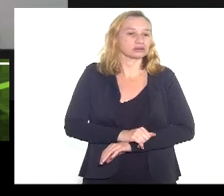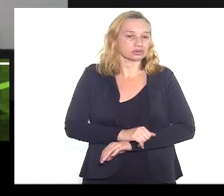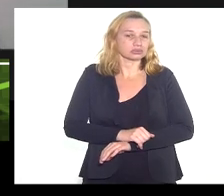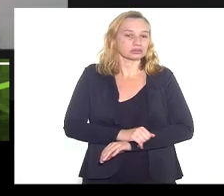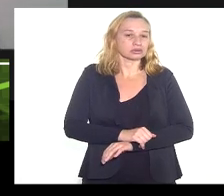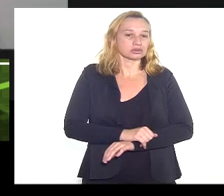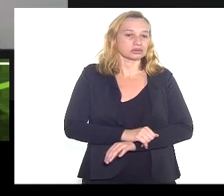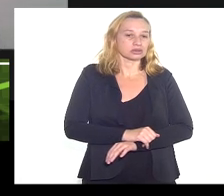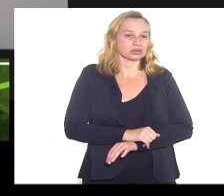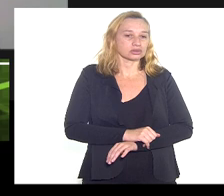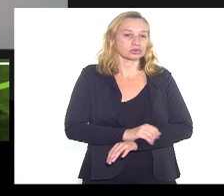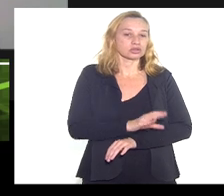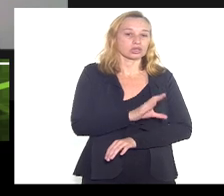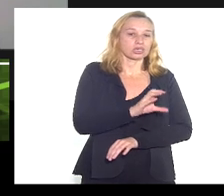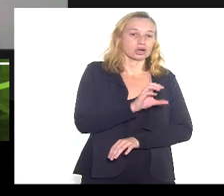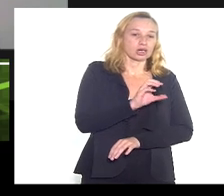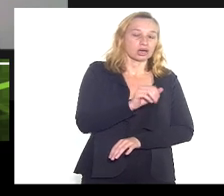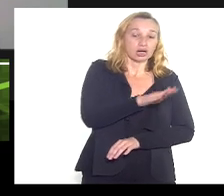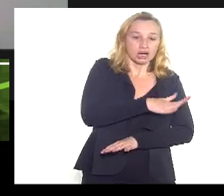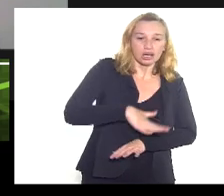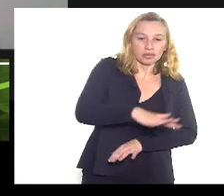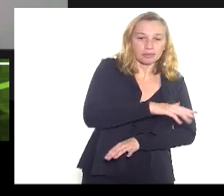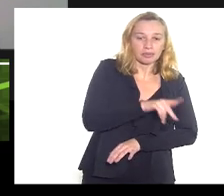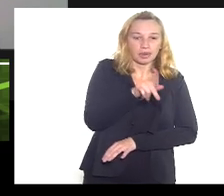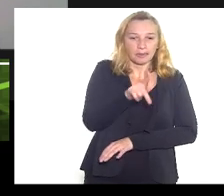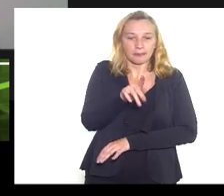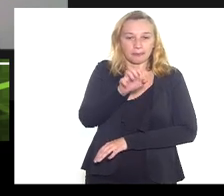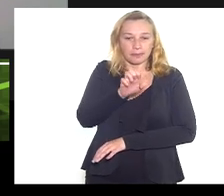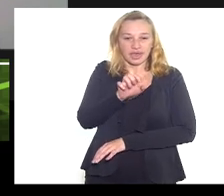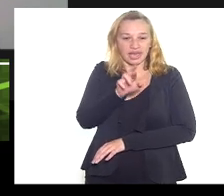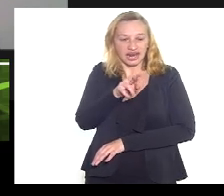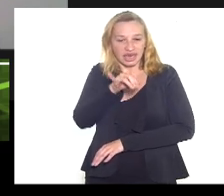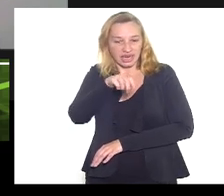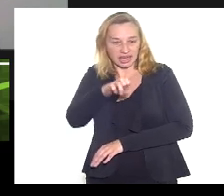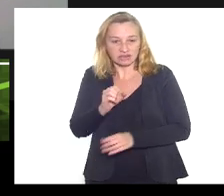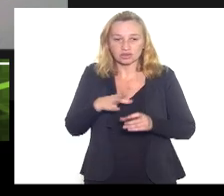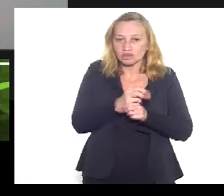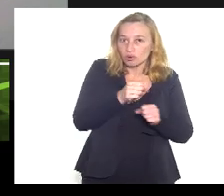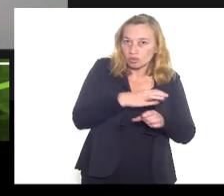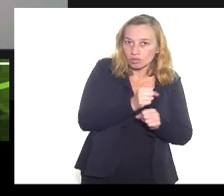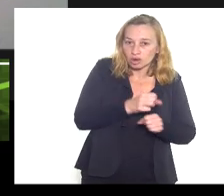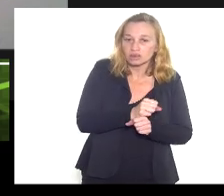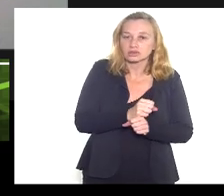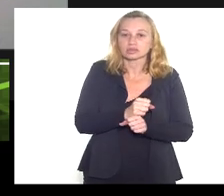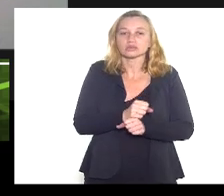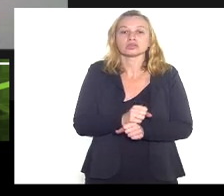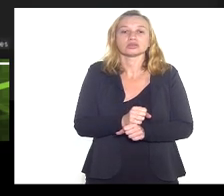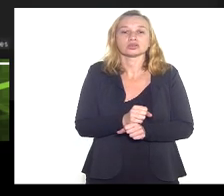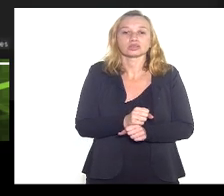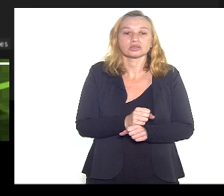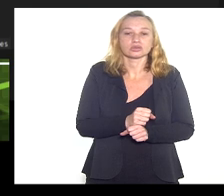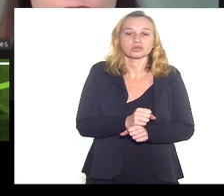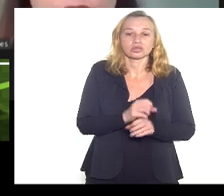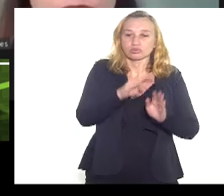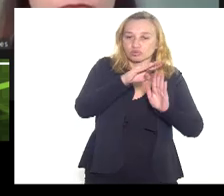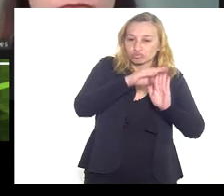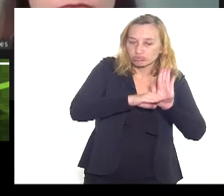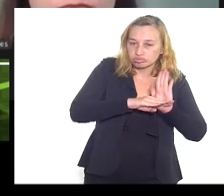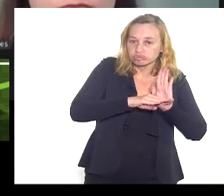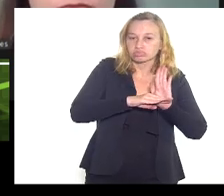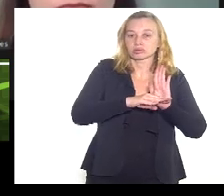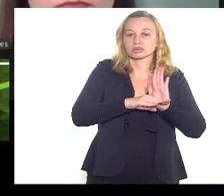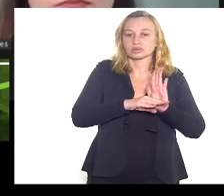refere ao campo de peregrino, nós fazemos esses cálculos conforme os critérios e os